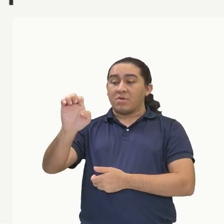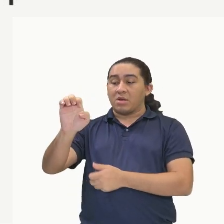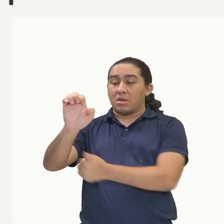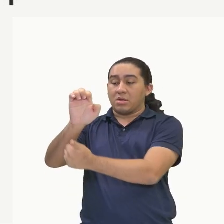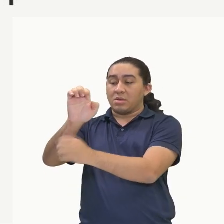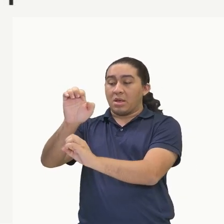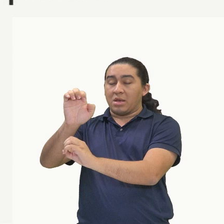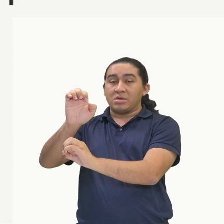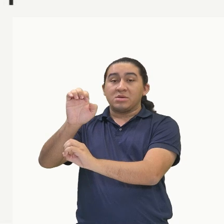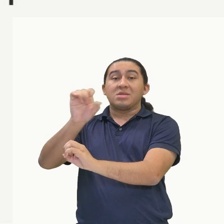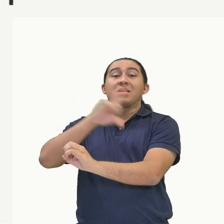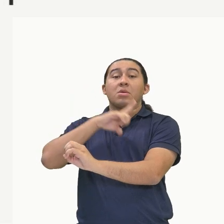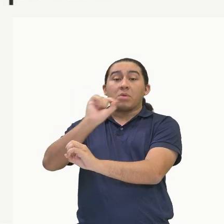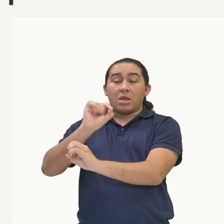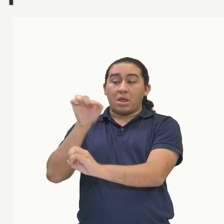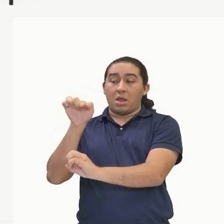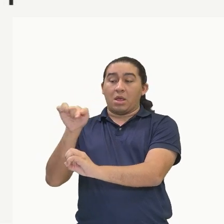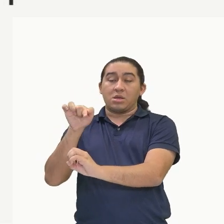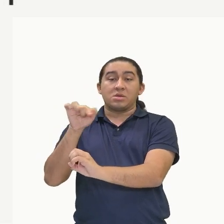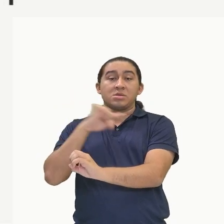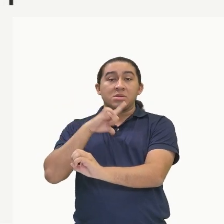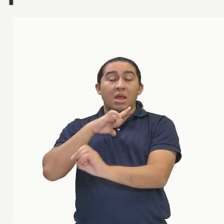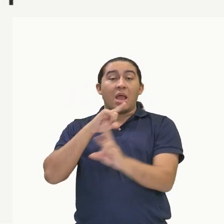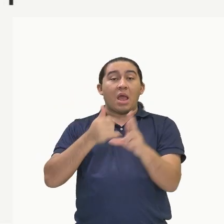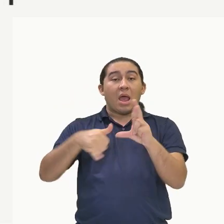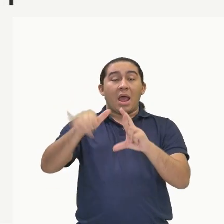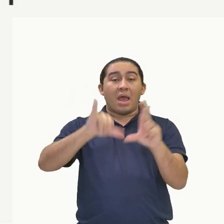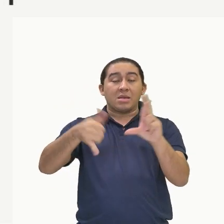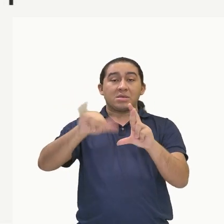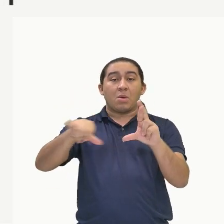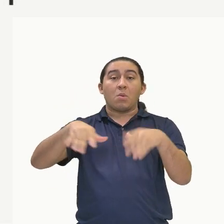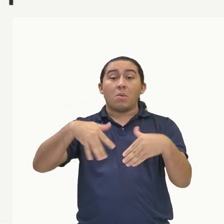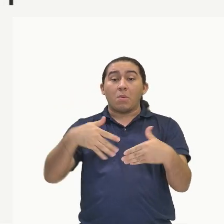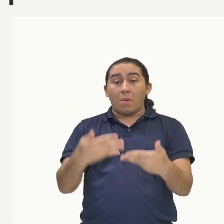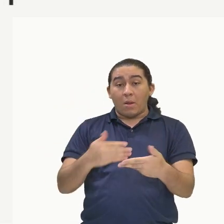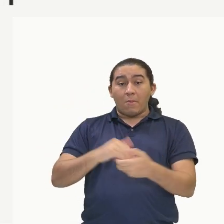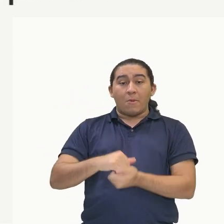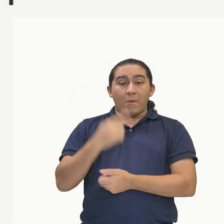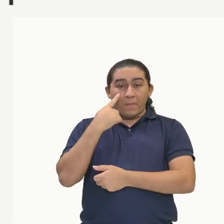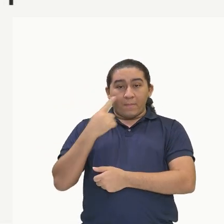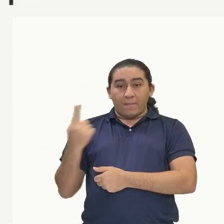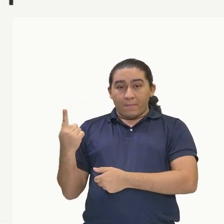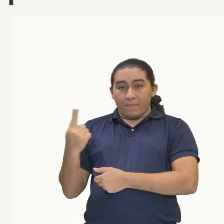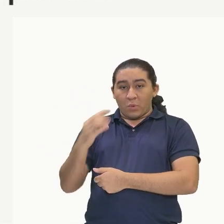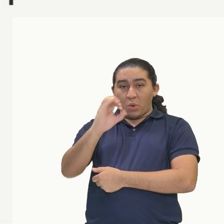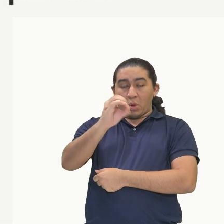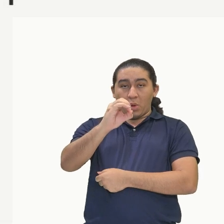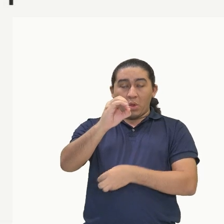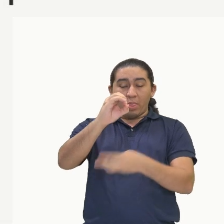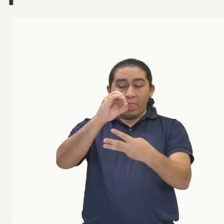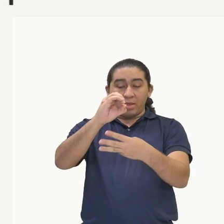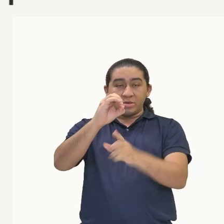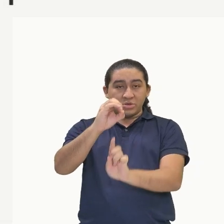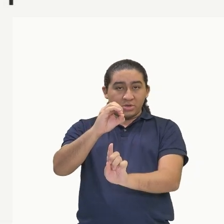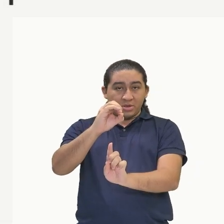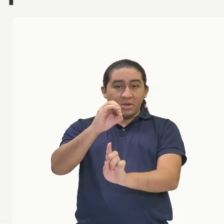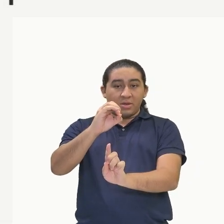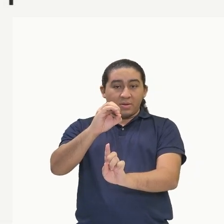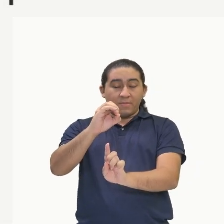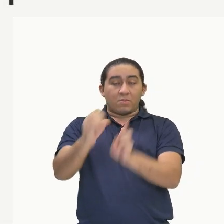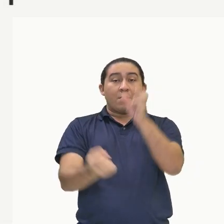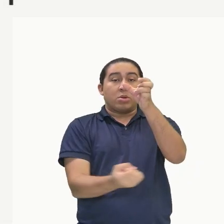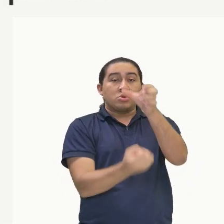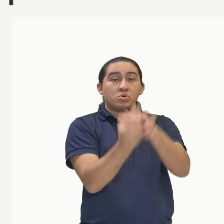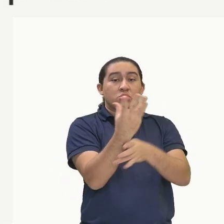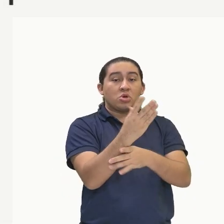Reagem com, então está reagindo, com oxigênio. 3 gramas de oxigênio. Para formar